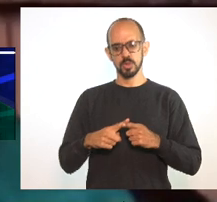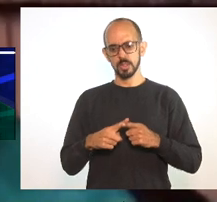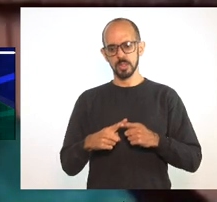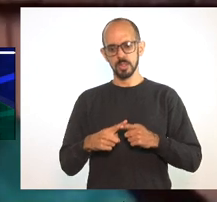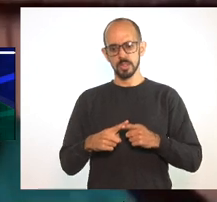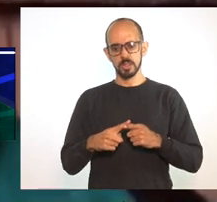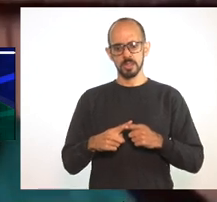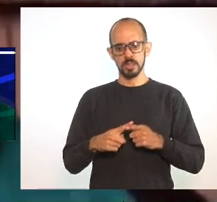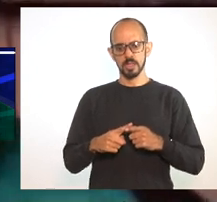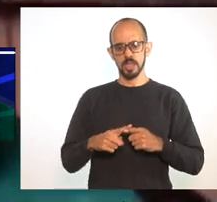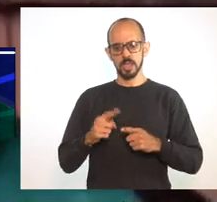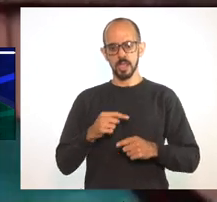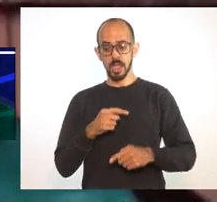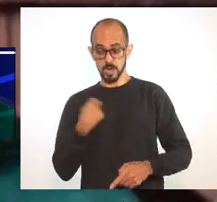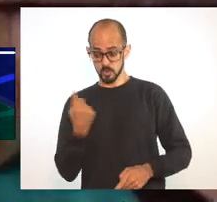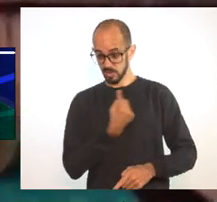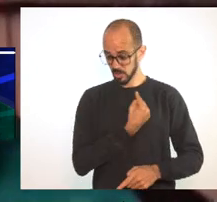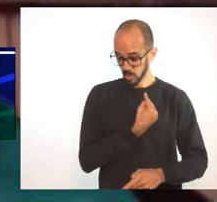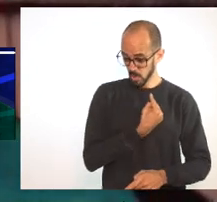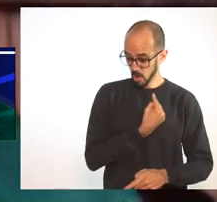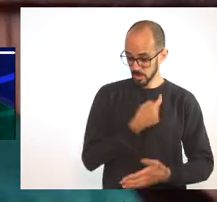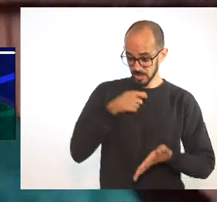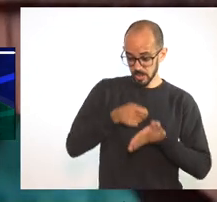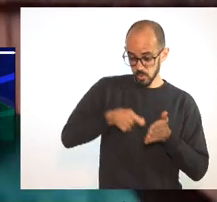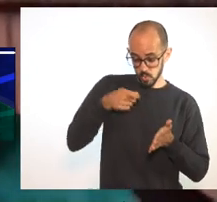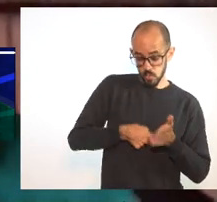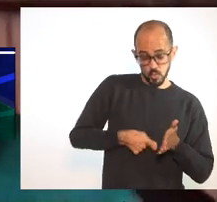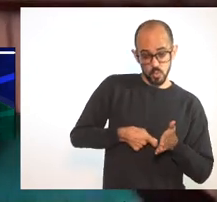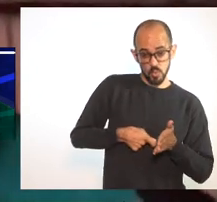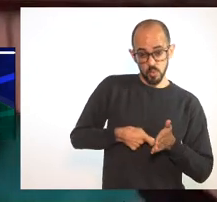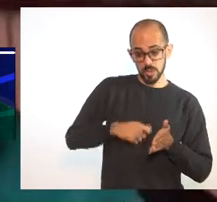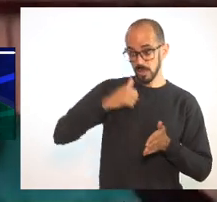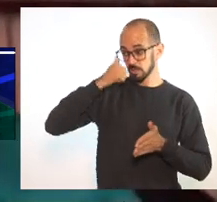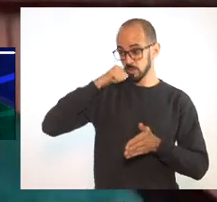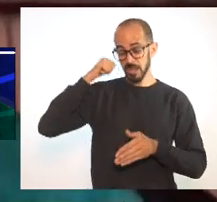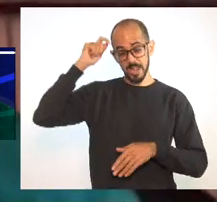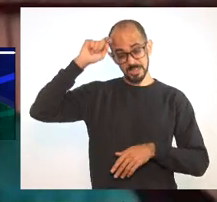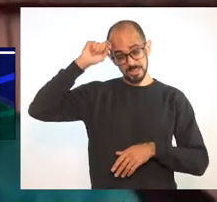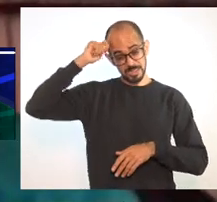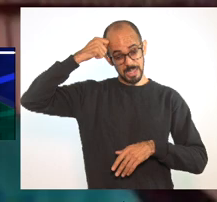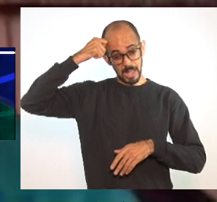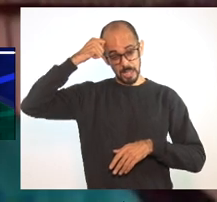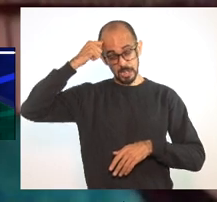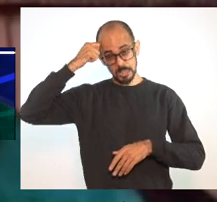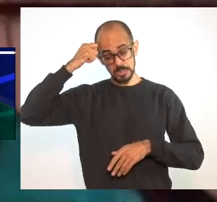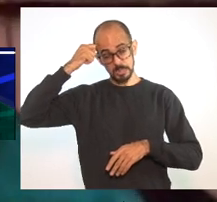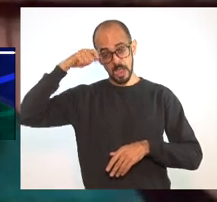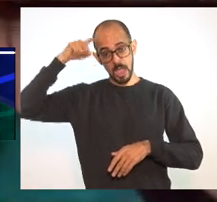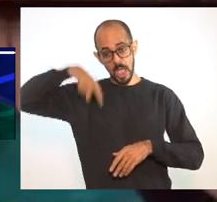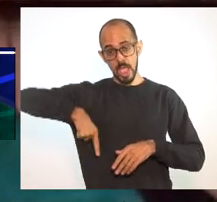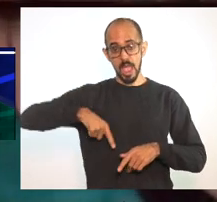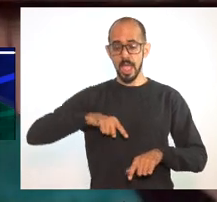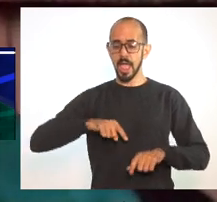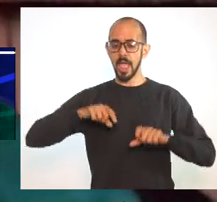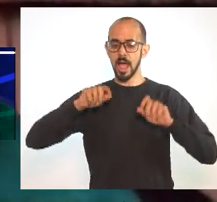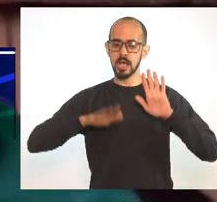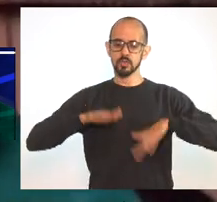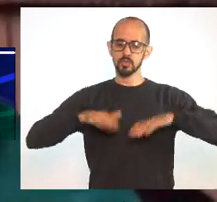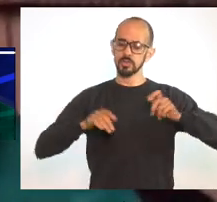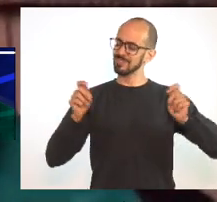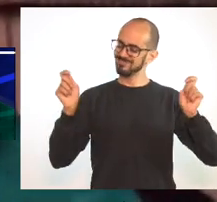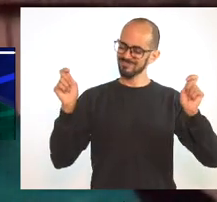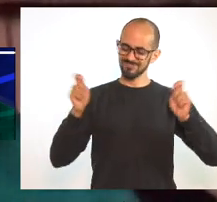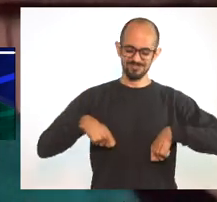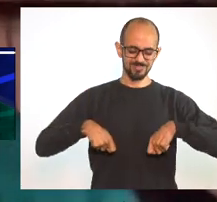de mulheres como nós, eu digo mulheres como nós, sobretudo mulheres negras, é a impossibilidade da ocupação